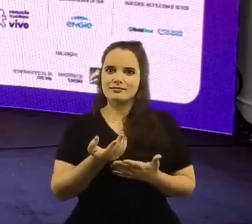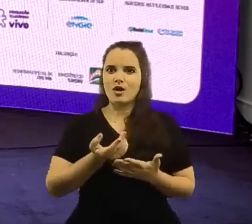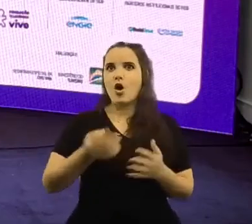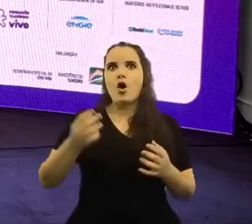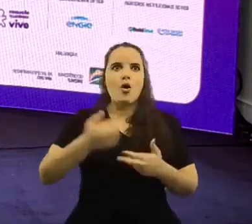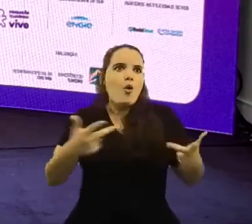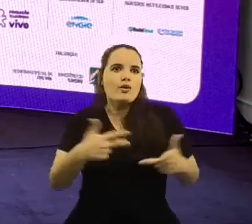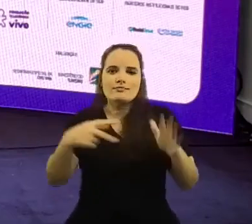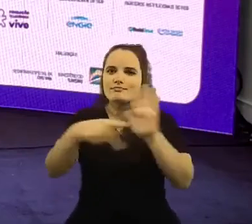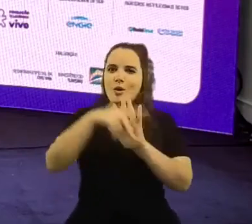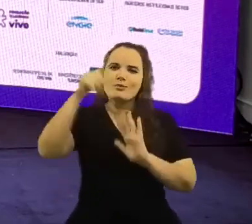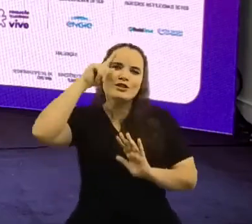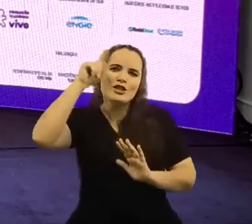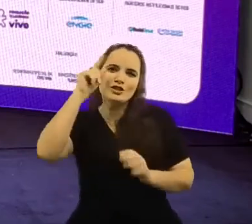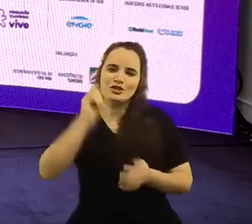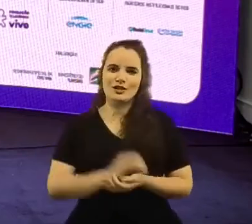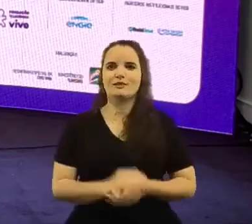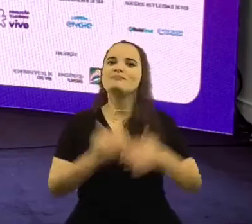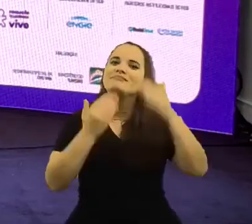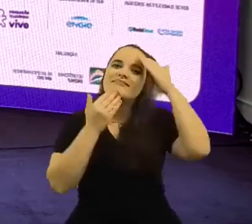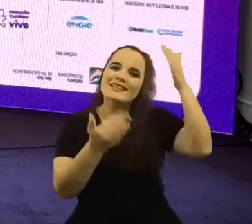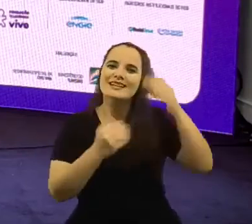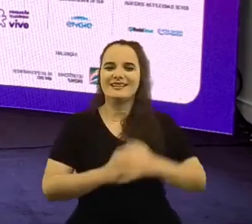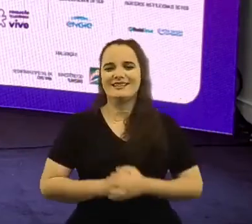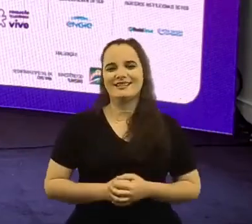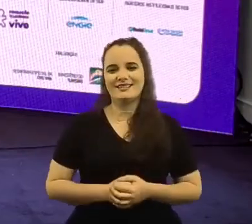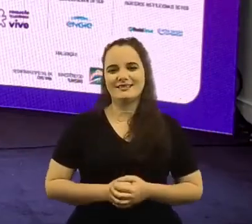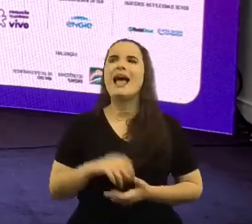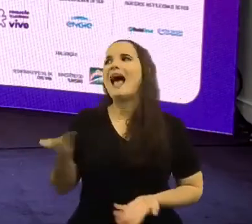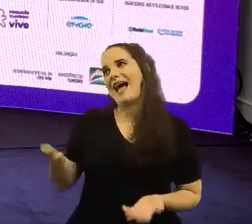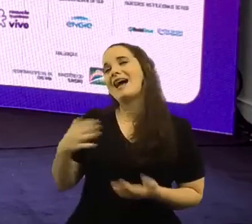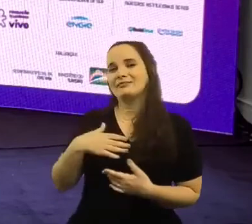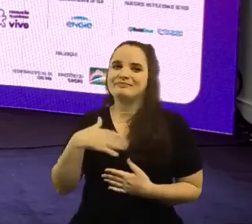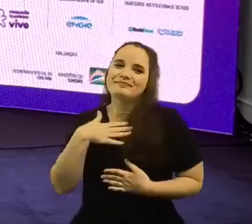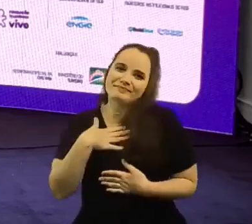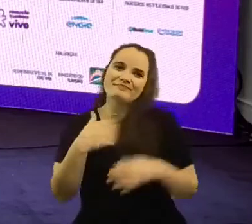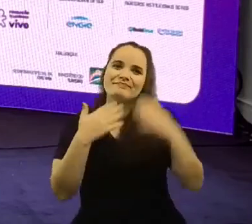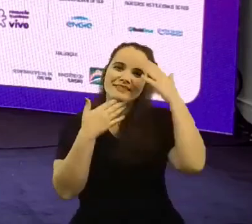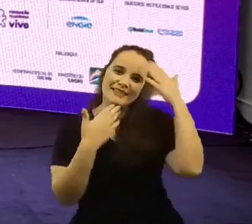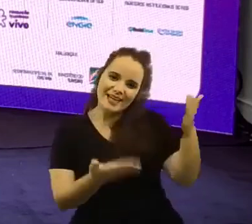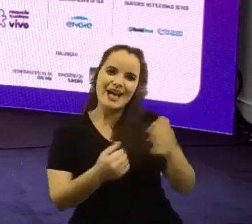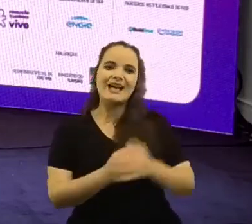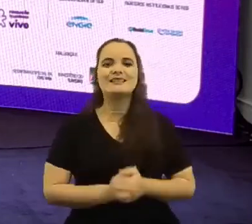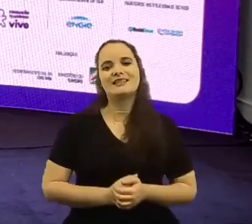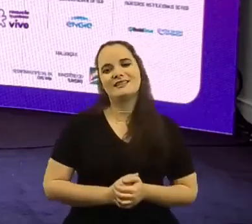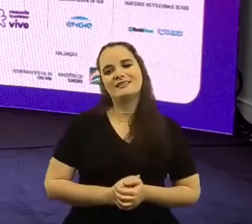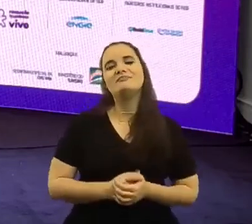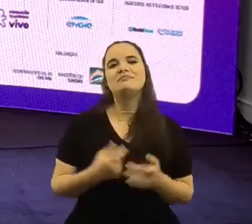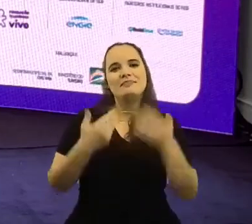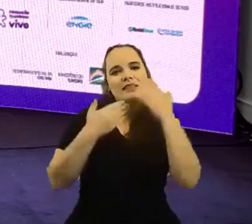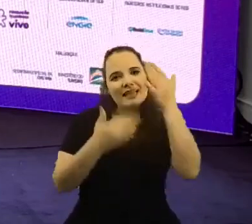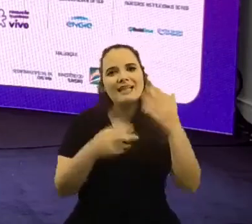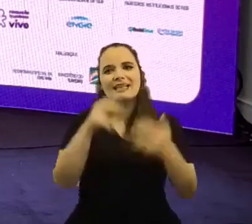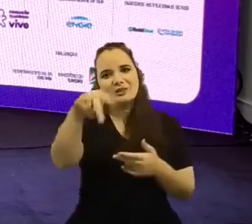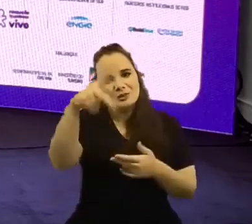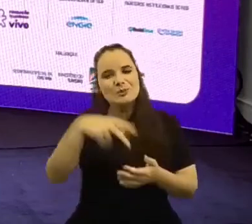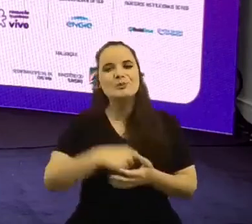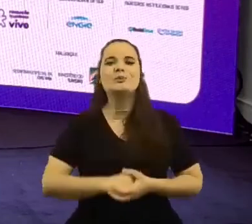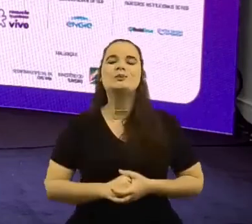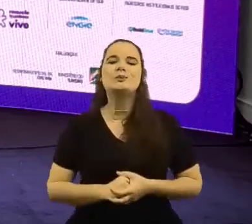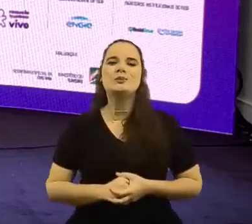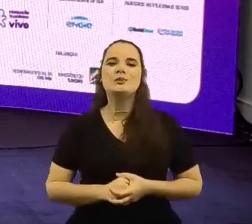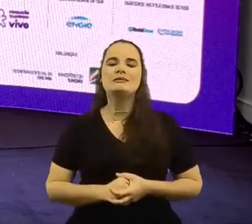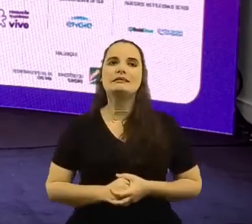certeza. Obrigada, Chay. Super obrigada, Chay, obrigada, Cris, obrigada, Fernanda. Eu acho que o trabalho ele é